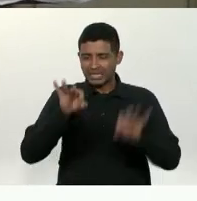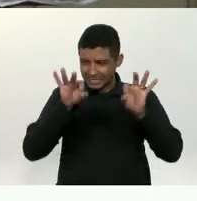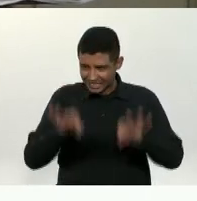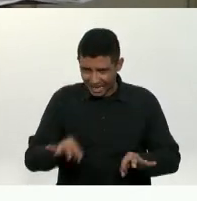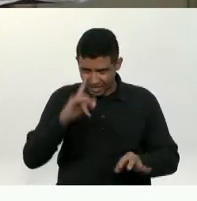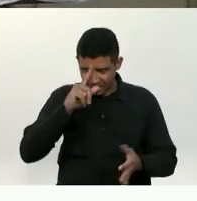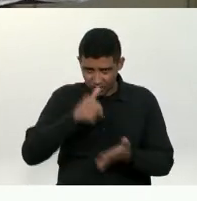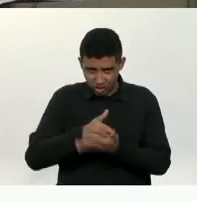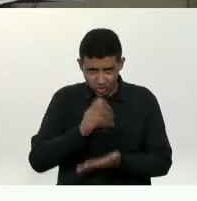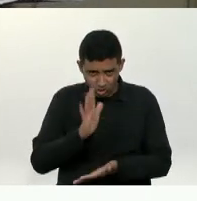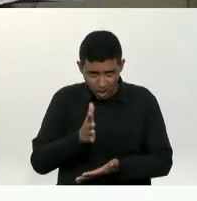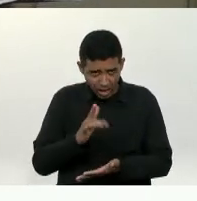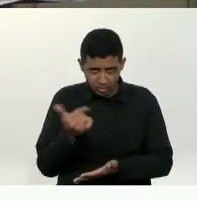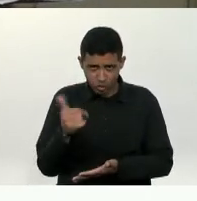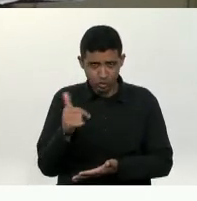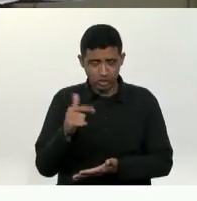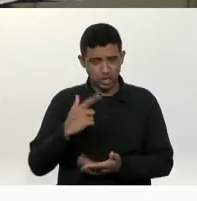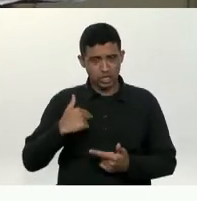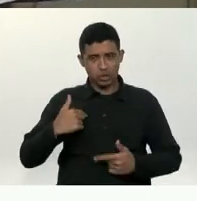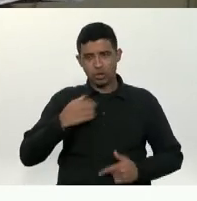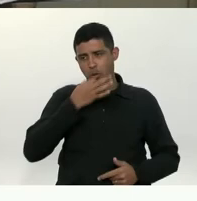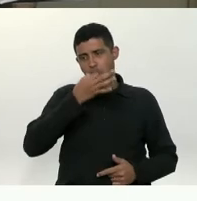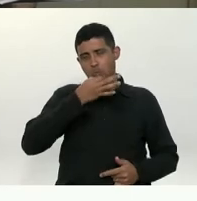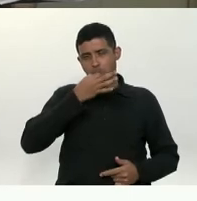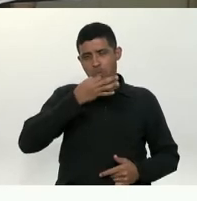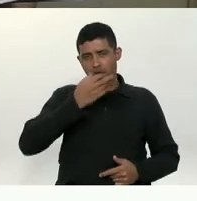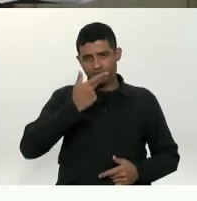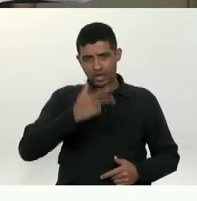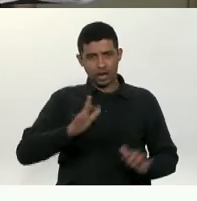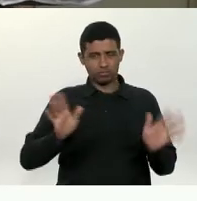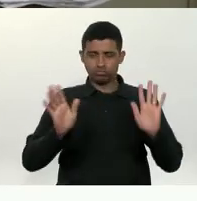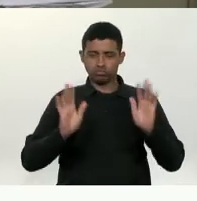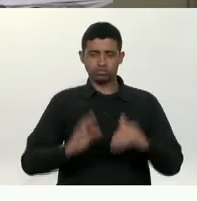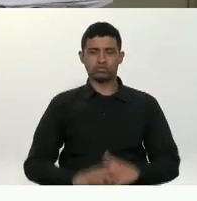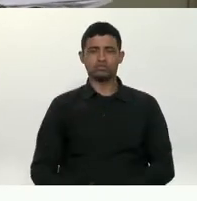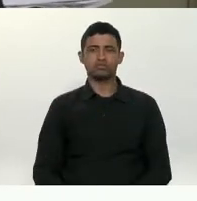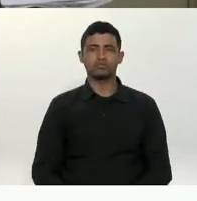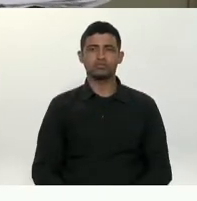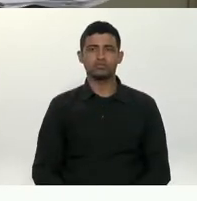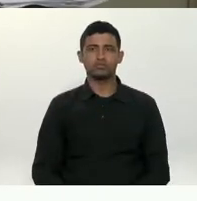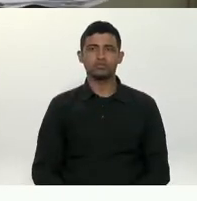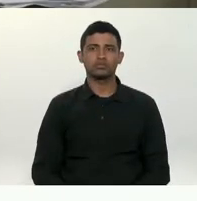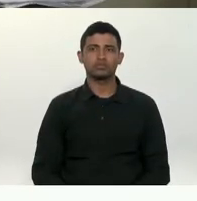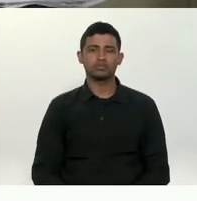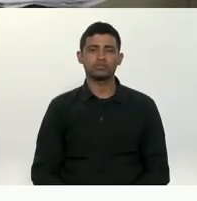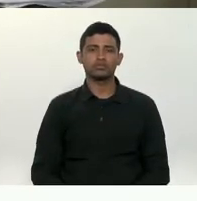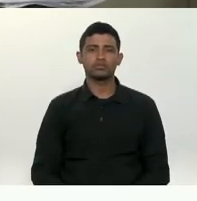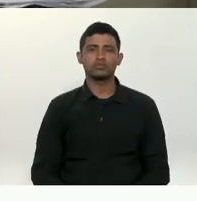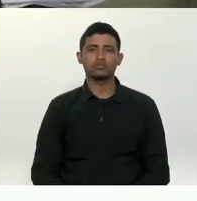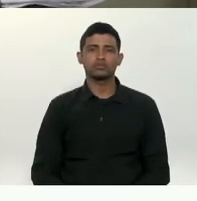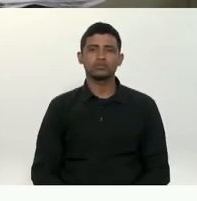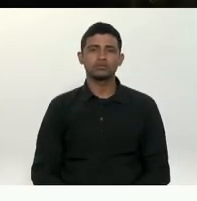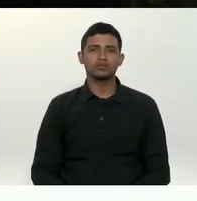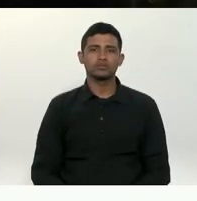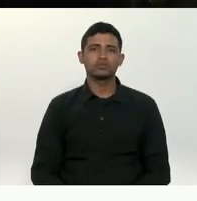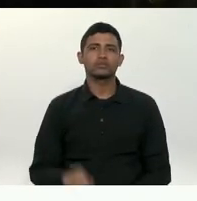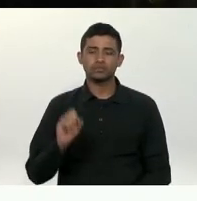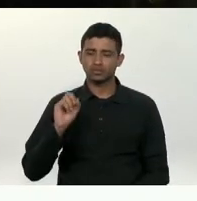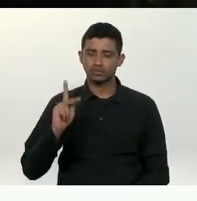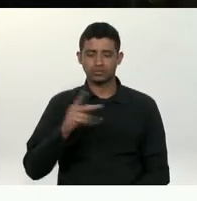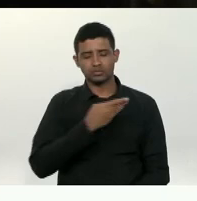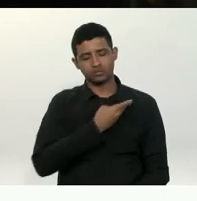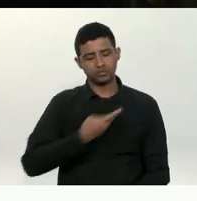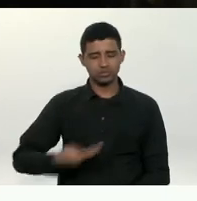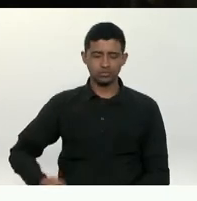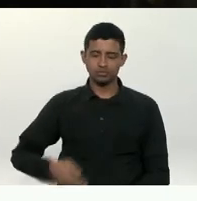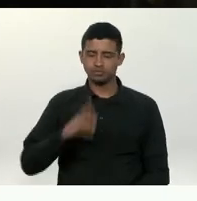ainda não é o momento de me posicionar institucionalmente sobre o tema. Mas fica aqui a minha contribuição. Ok. O governo respondeu,